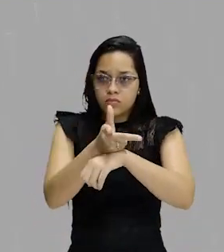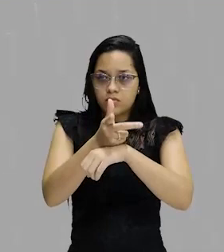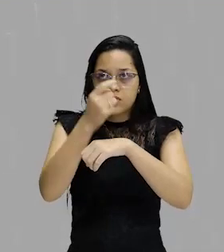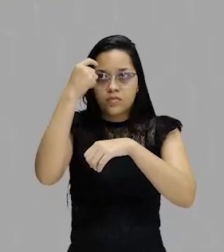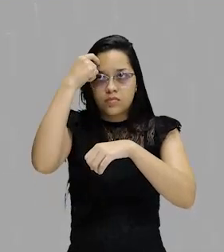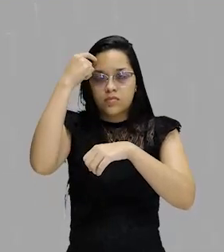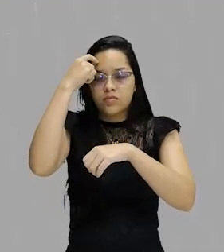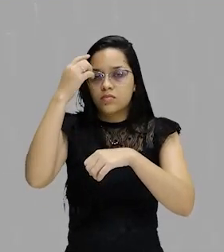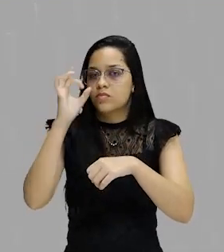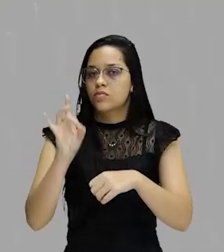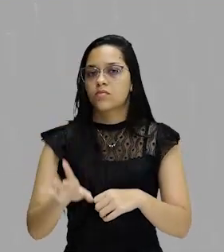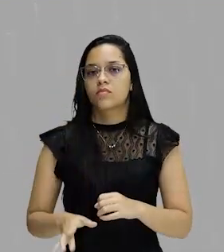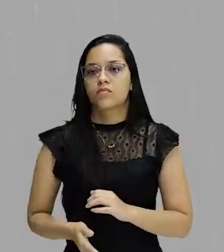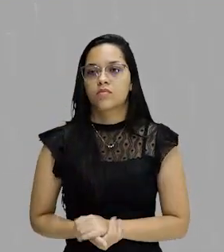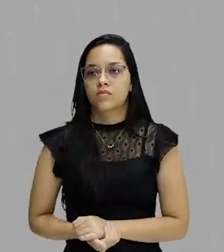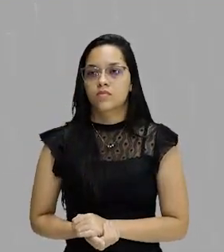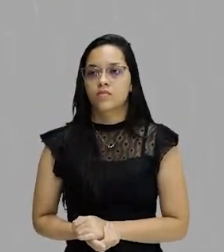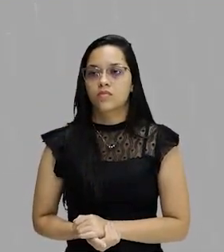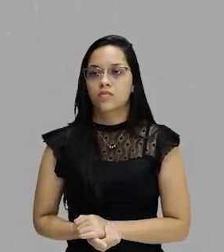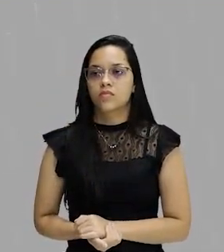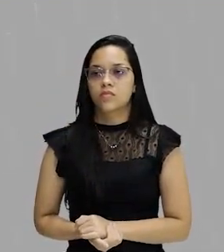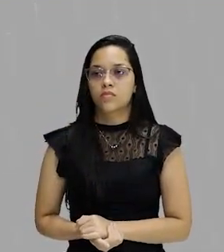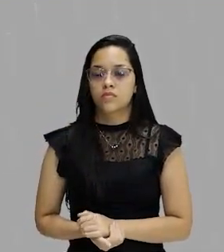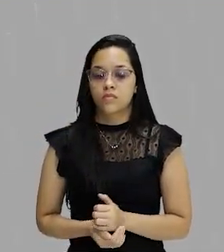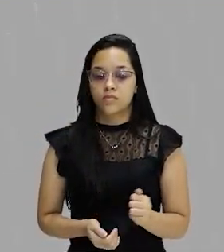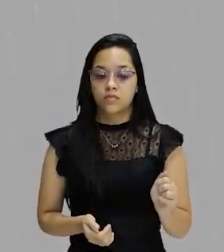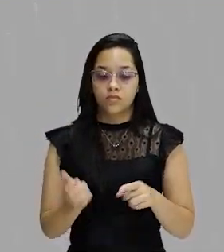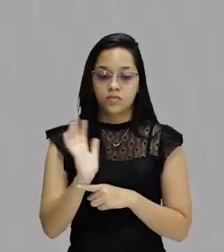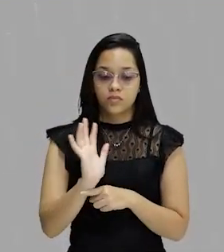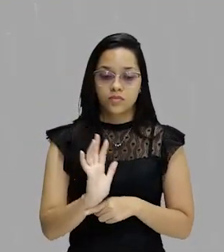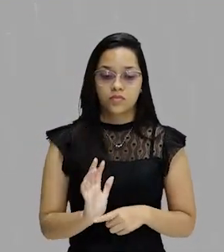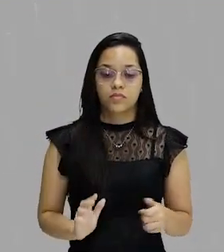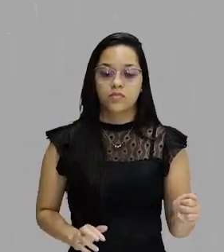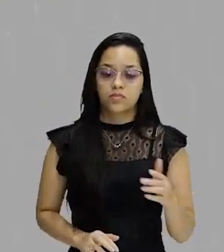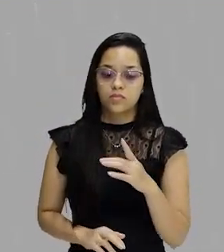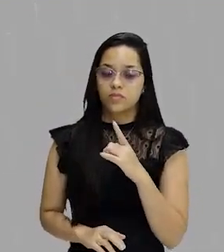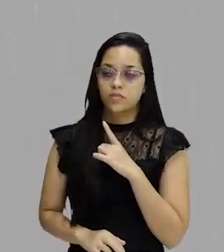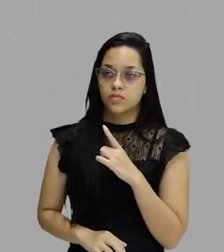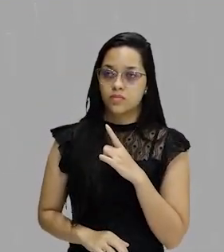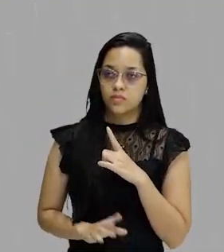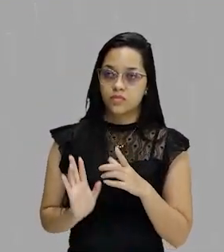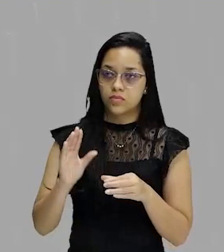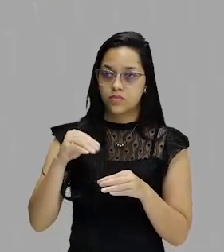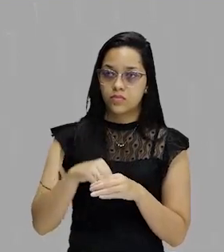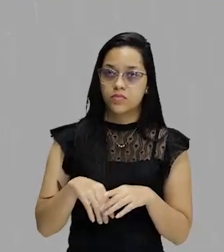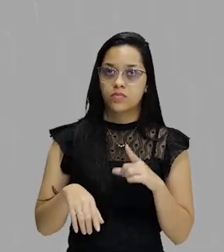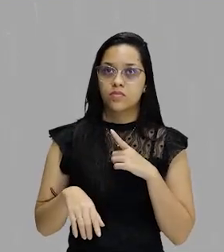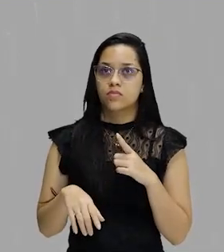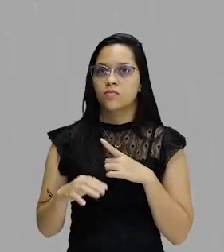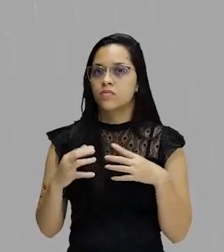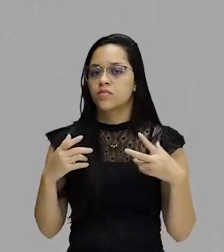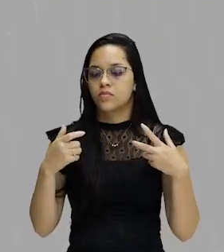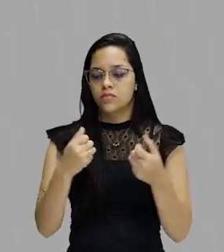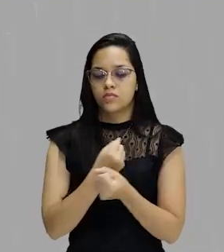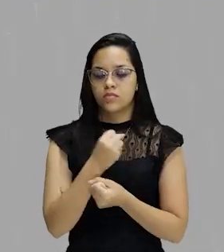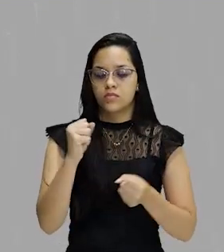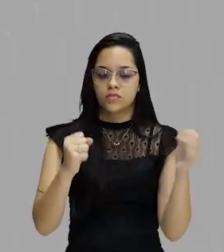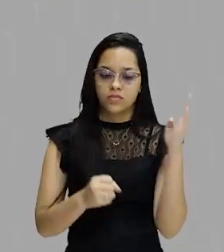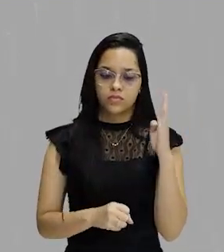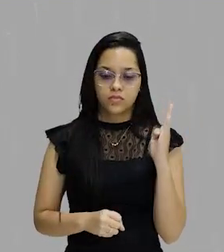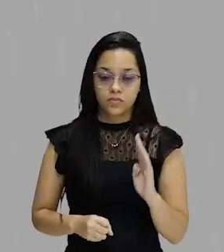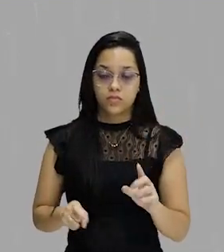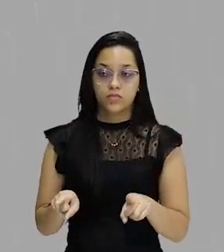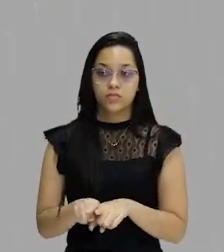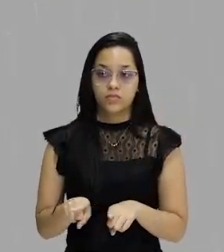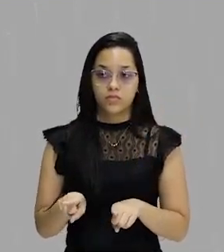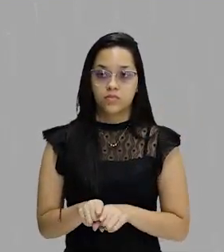ideia na cabeça. O cinema novo é um cinema que, dentro dessa projeção nacional que